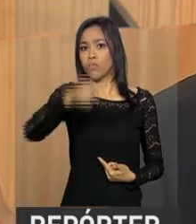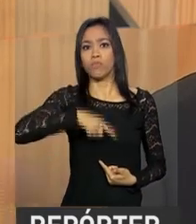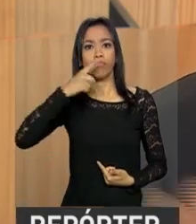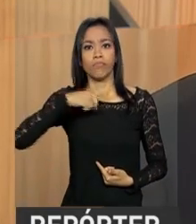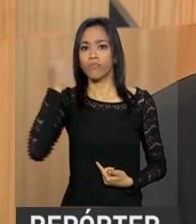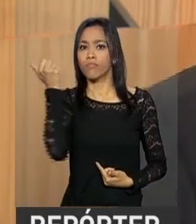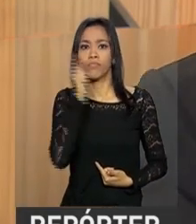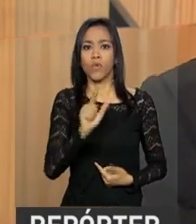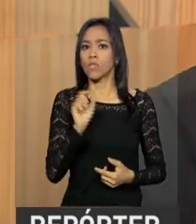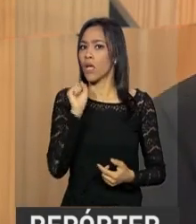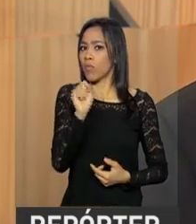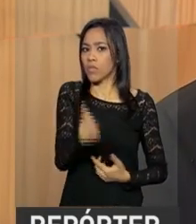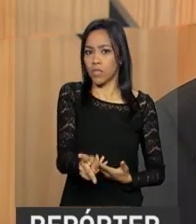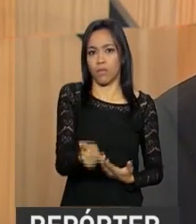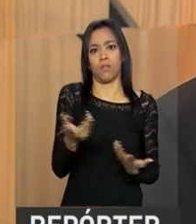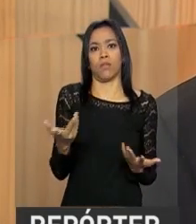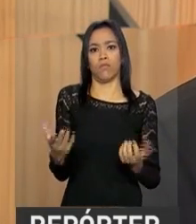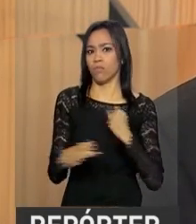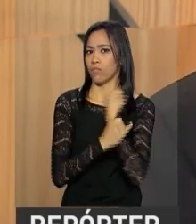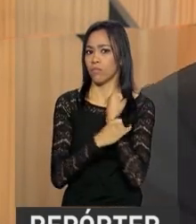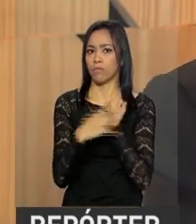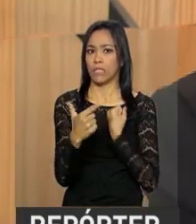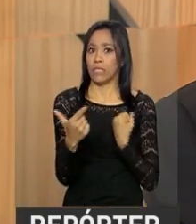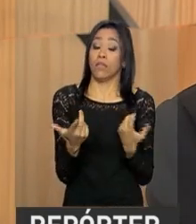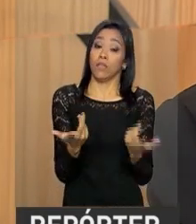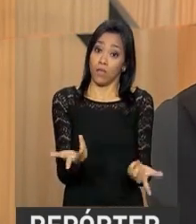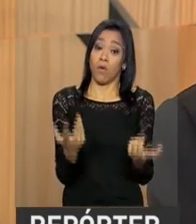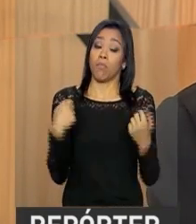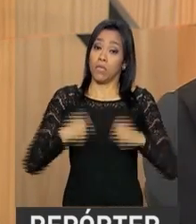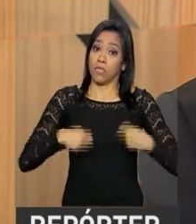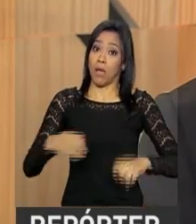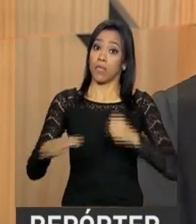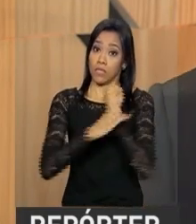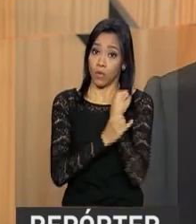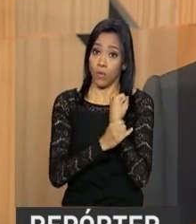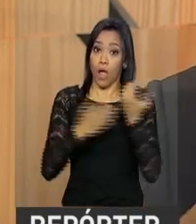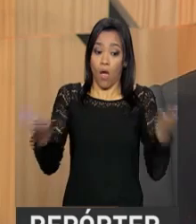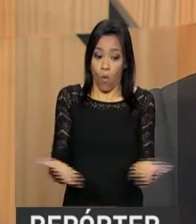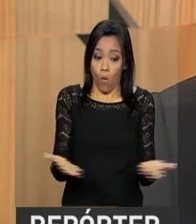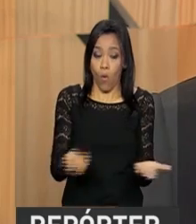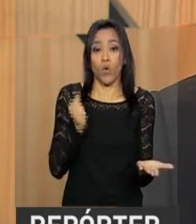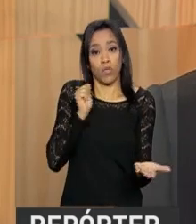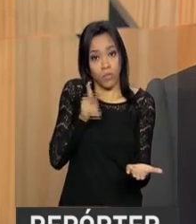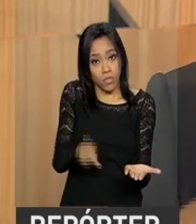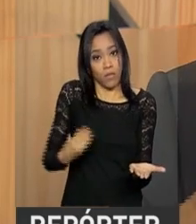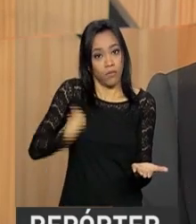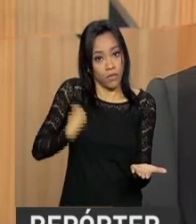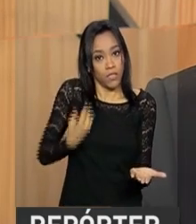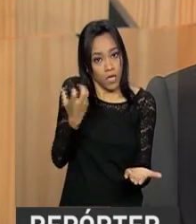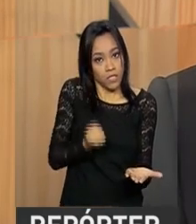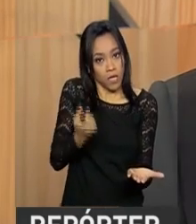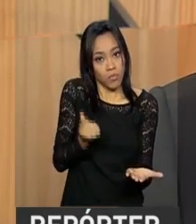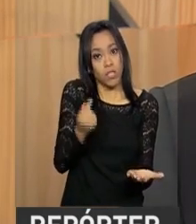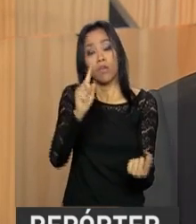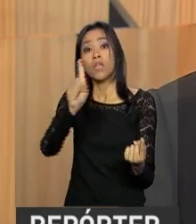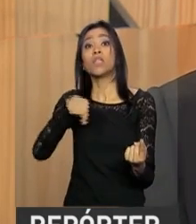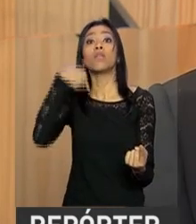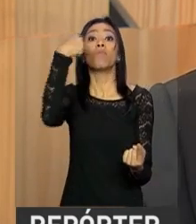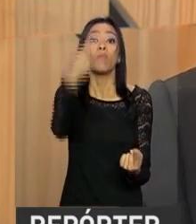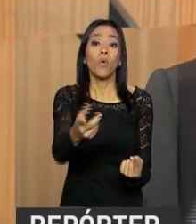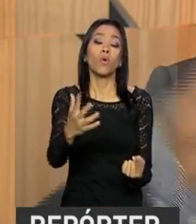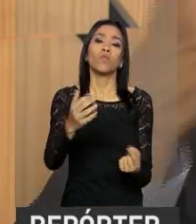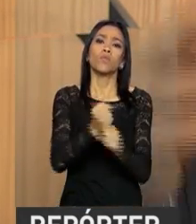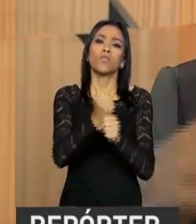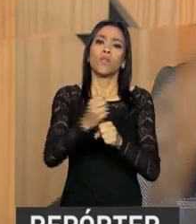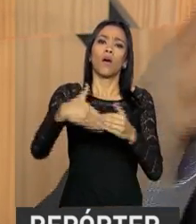amanhã. Então nós temos de resguardar os interesses dos que estão aposentados, dos que vão se aposentar nos próximos anos e também